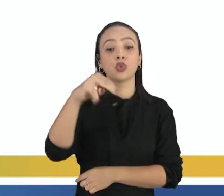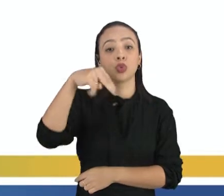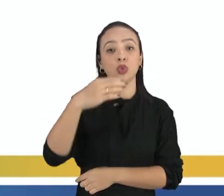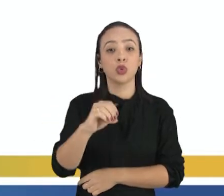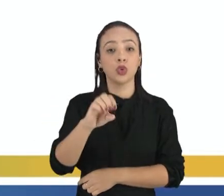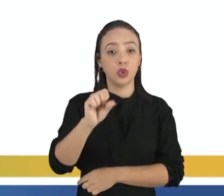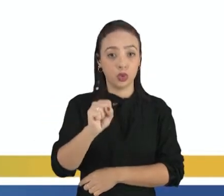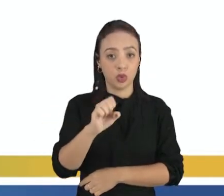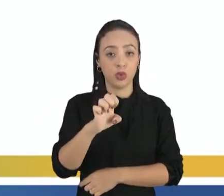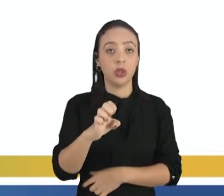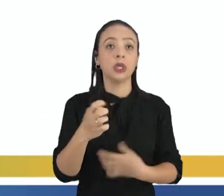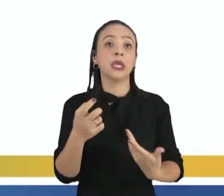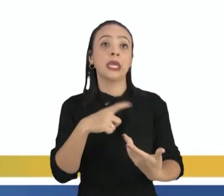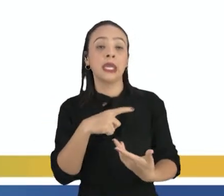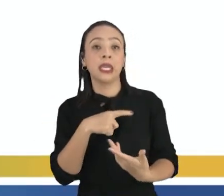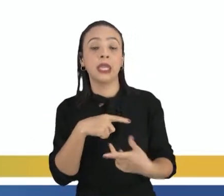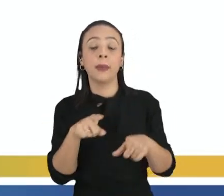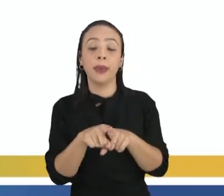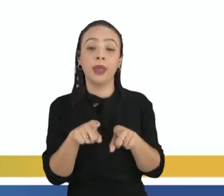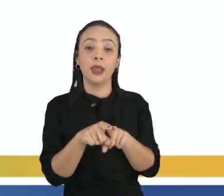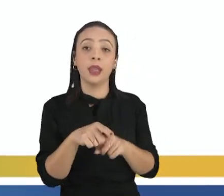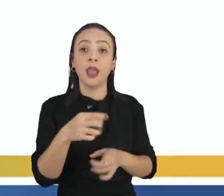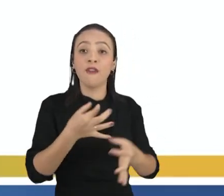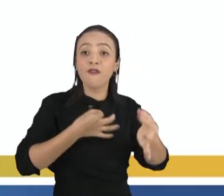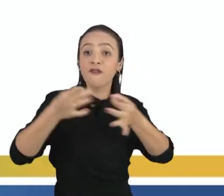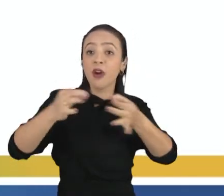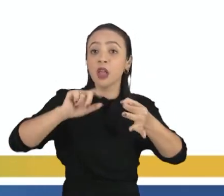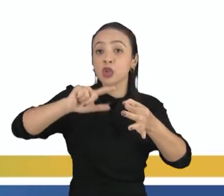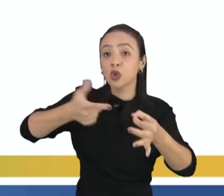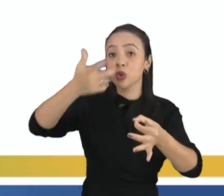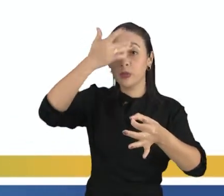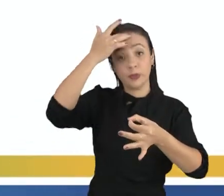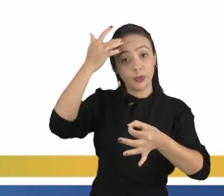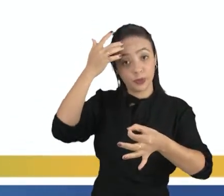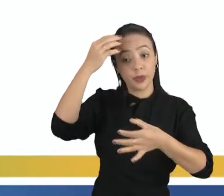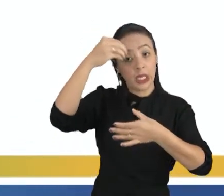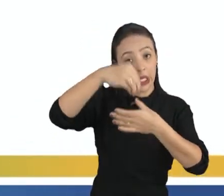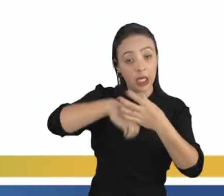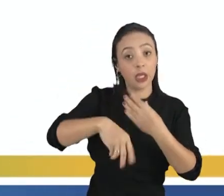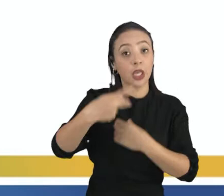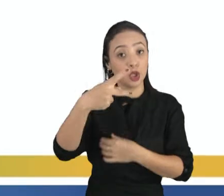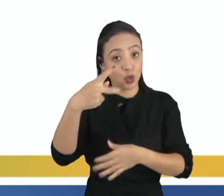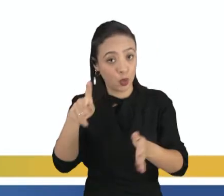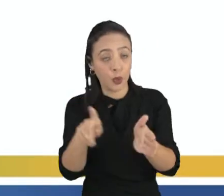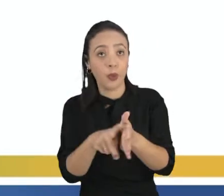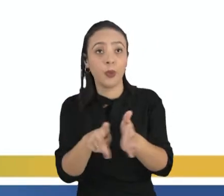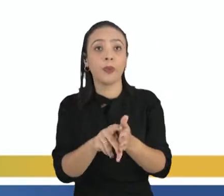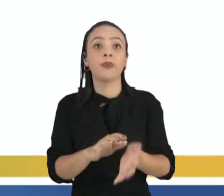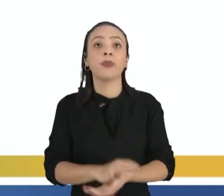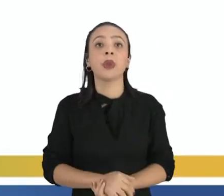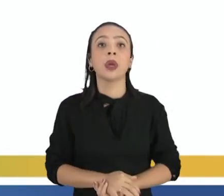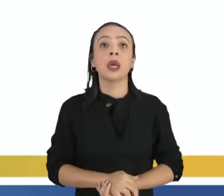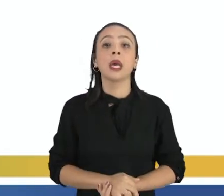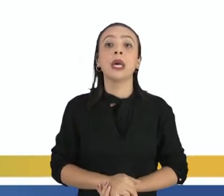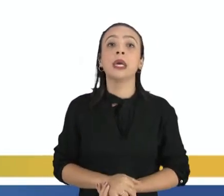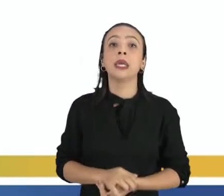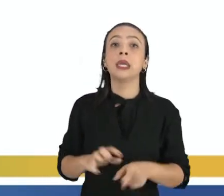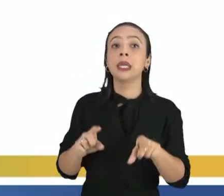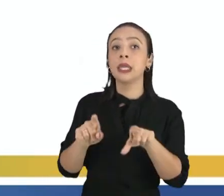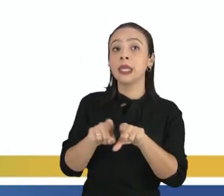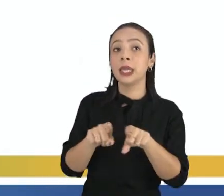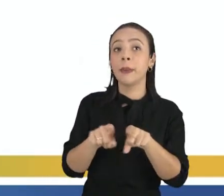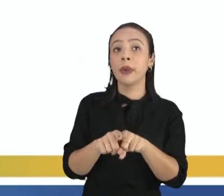ideia ali de que tem outras vozes ou outras falas de outras pessoas. Os marcadores de